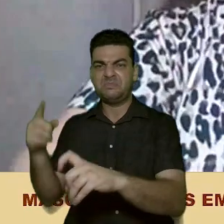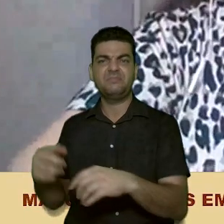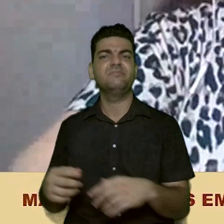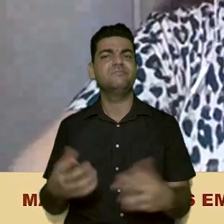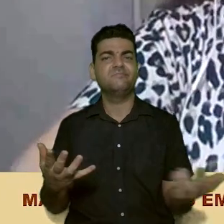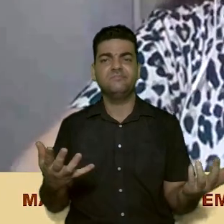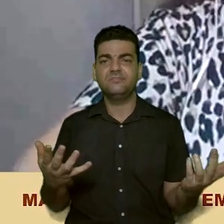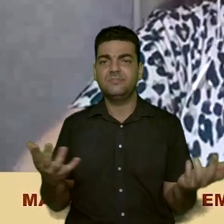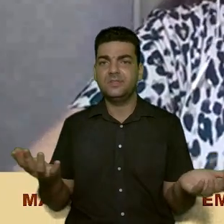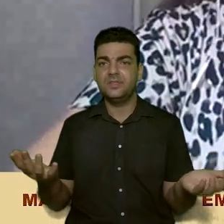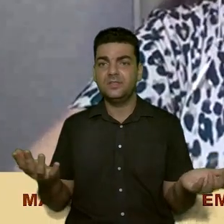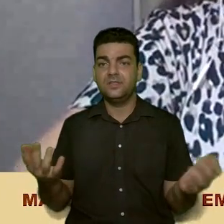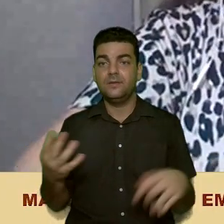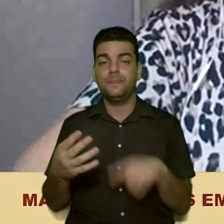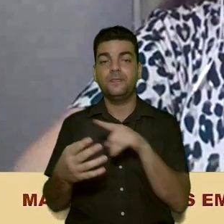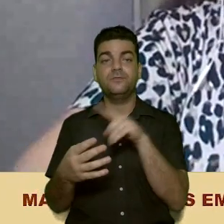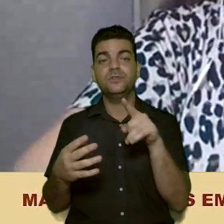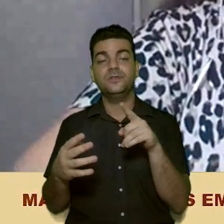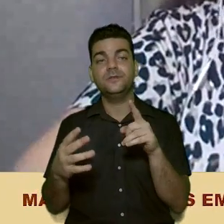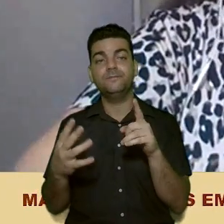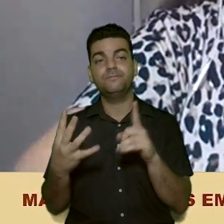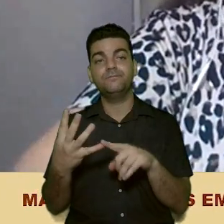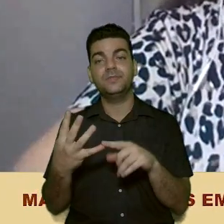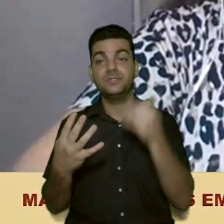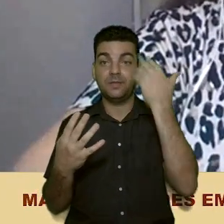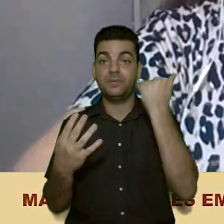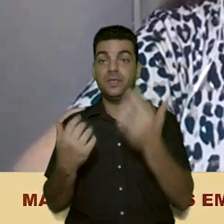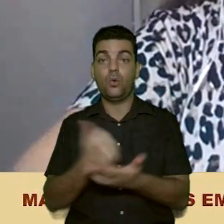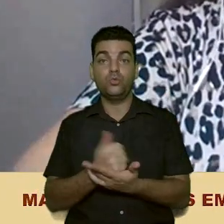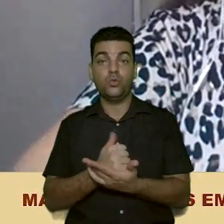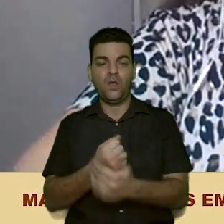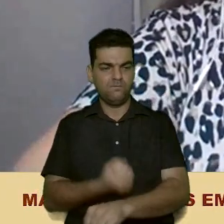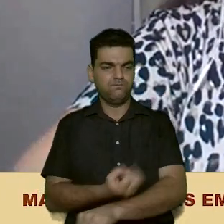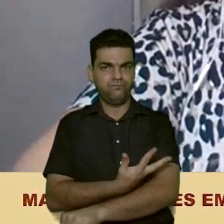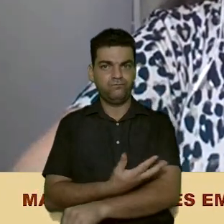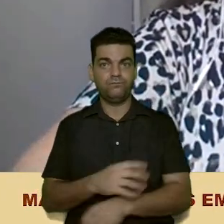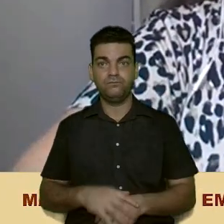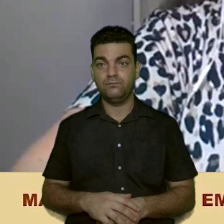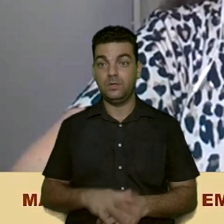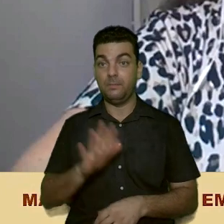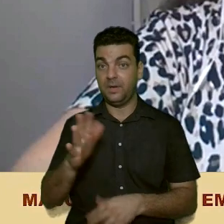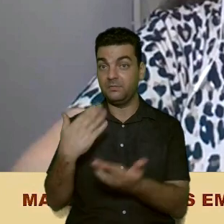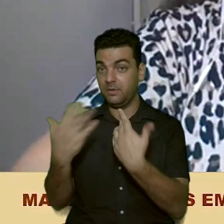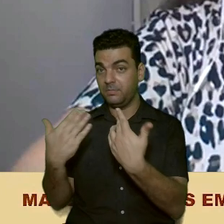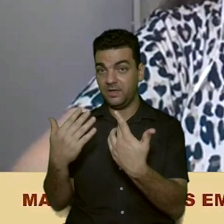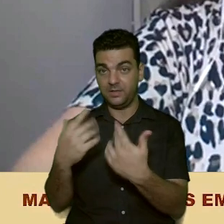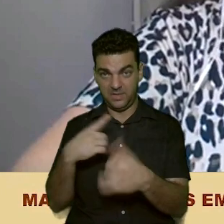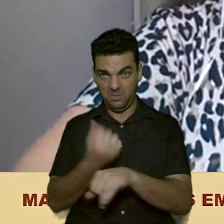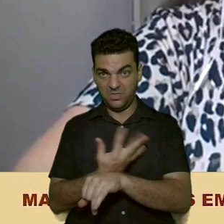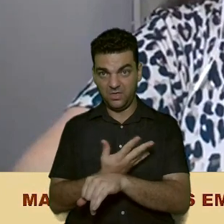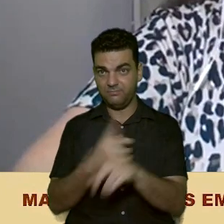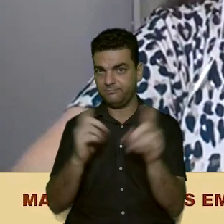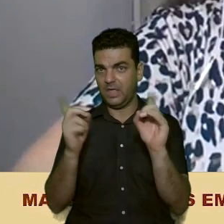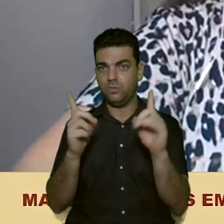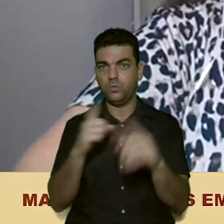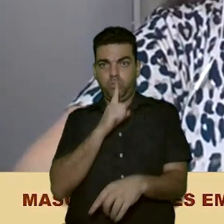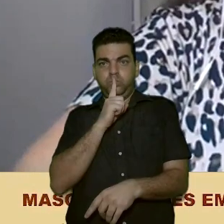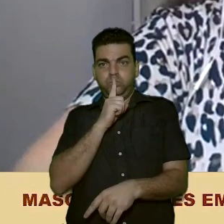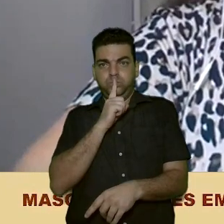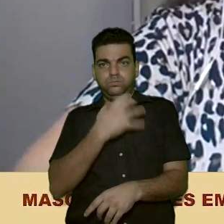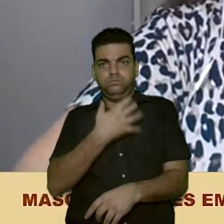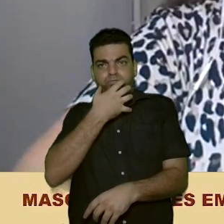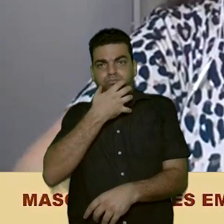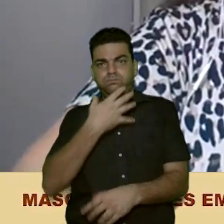sexo, né? Você precisa saber controlar suas emoções, mas ninguém fala sobre emoções. Então, assim, tudo